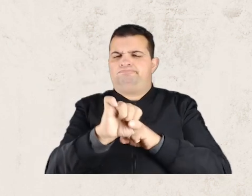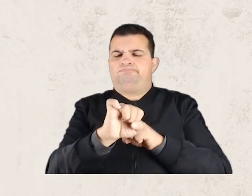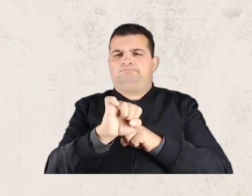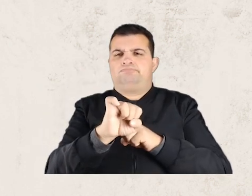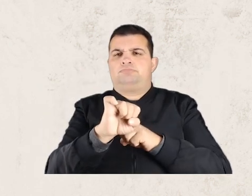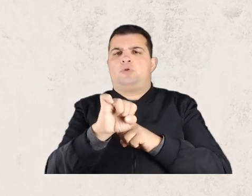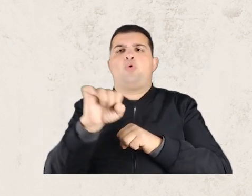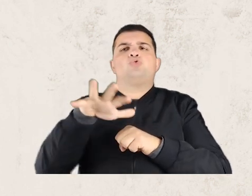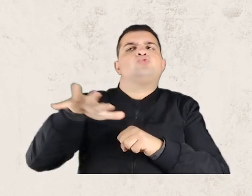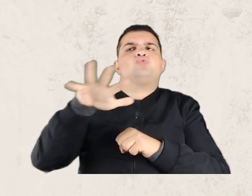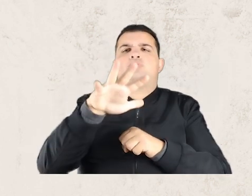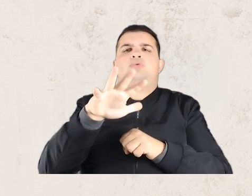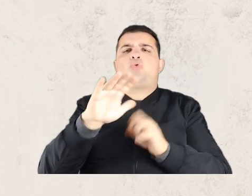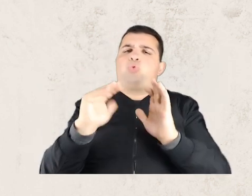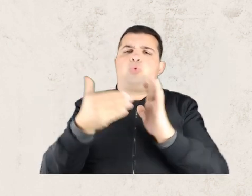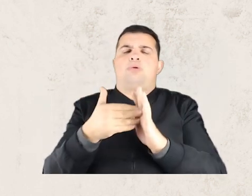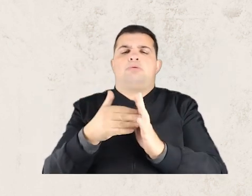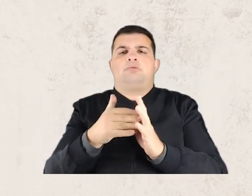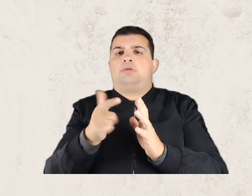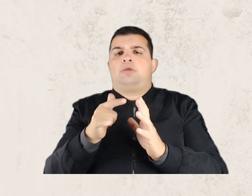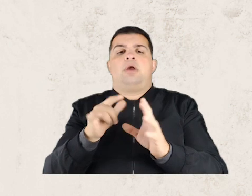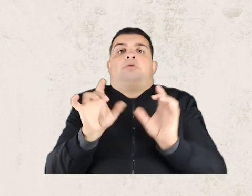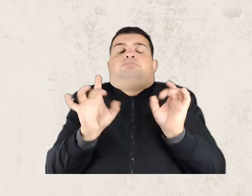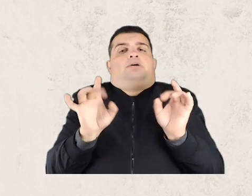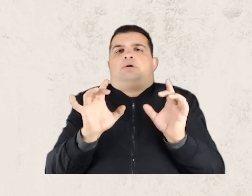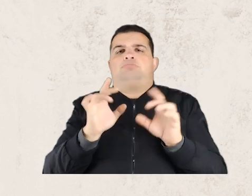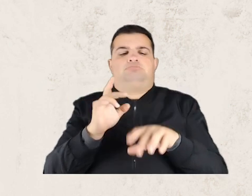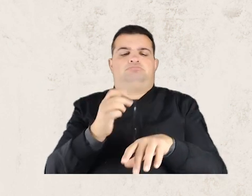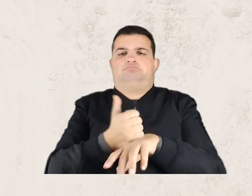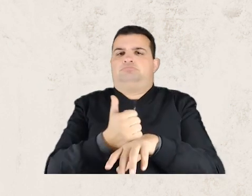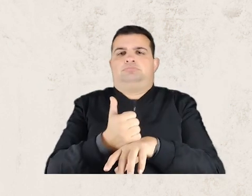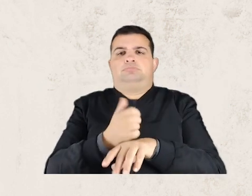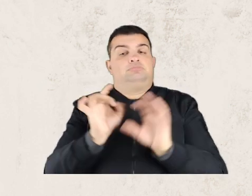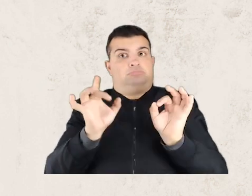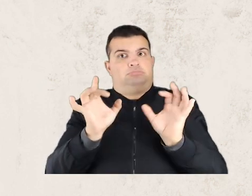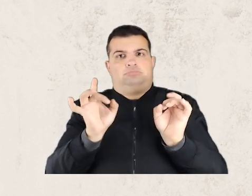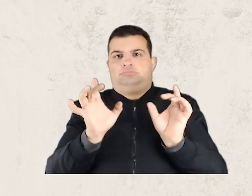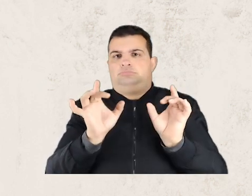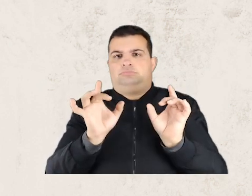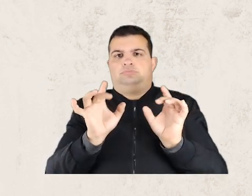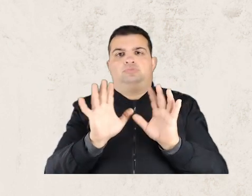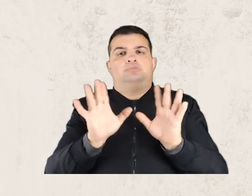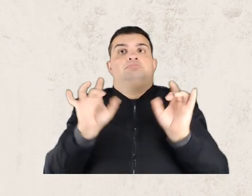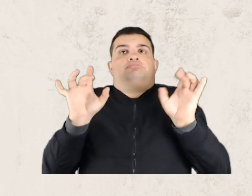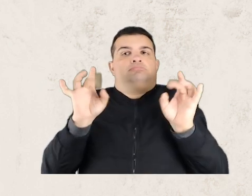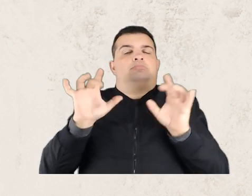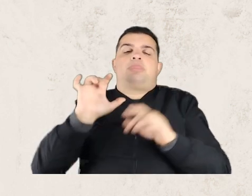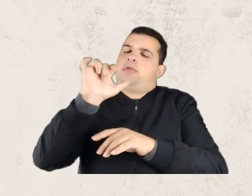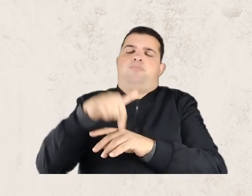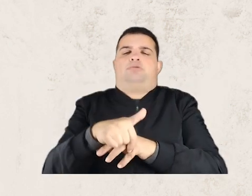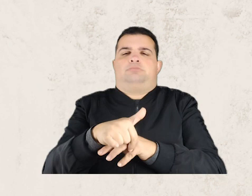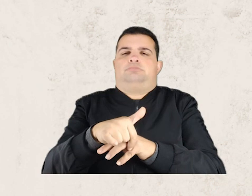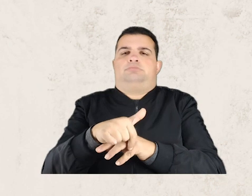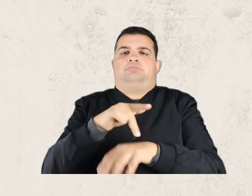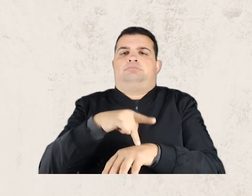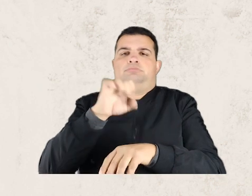psicologia social faz parte da formação em psicologia. E essa formação em psicologia é uma formação que